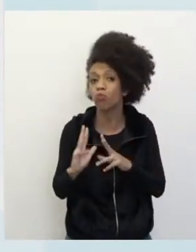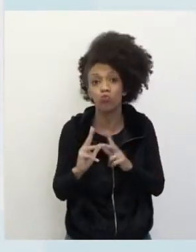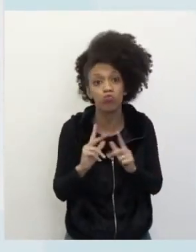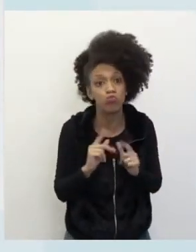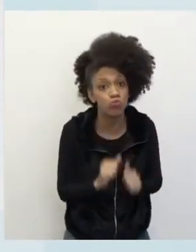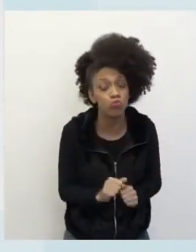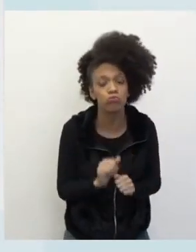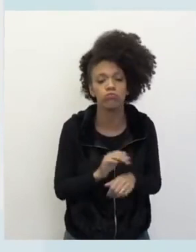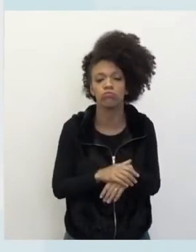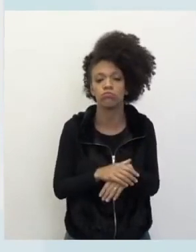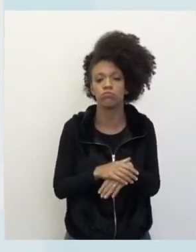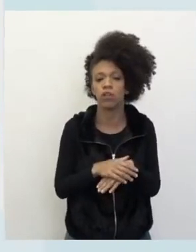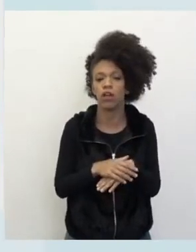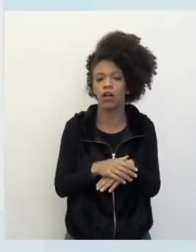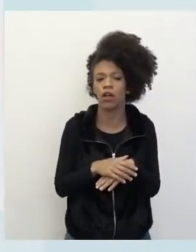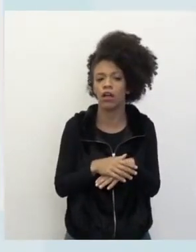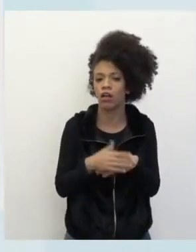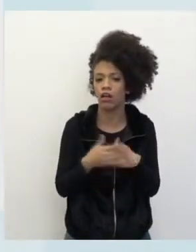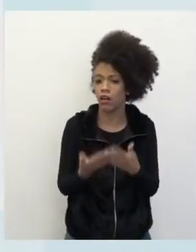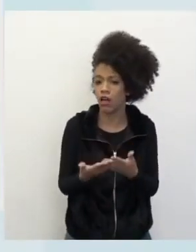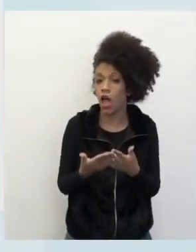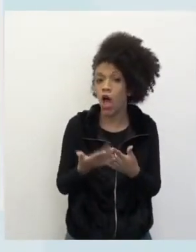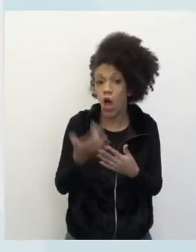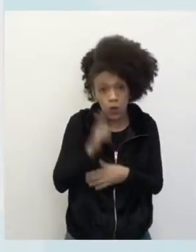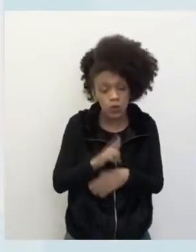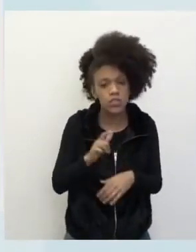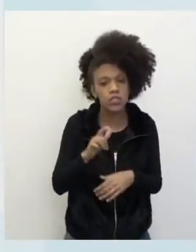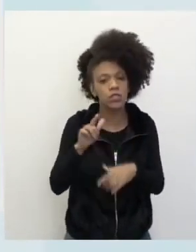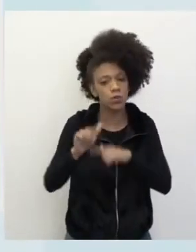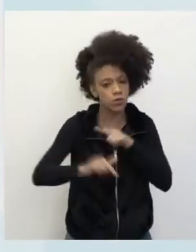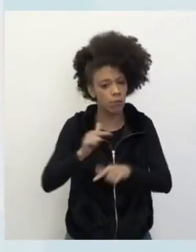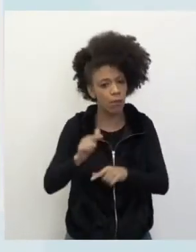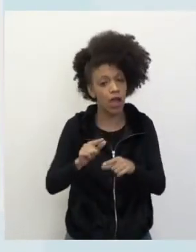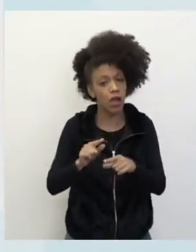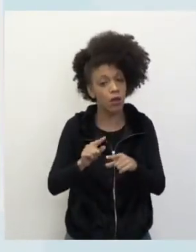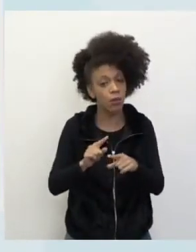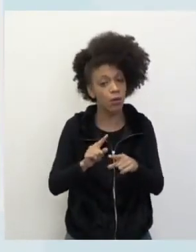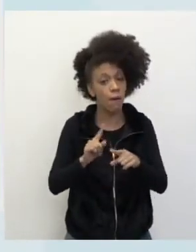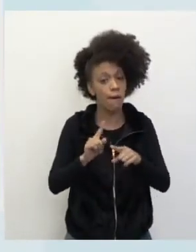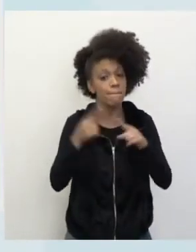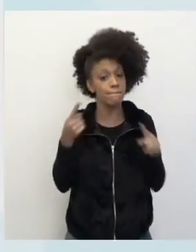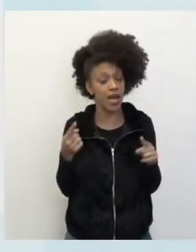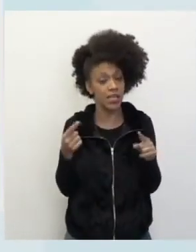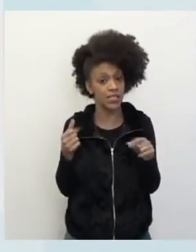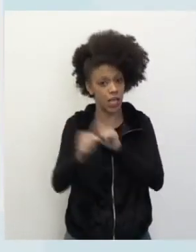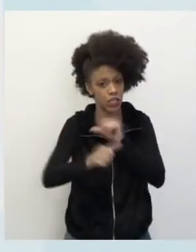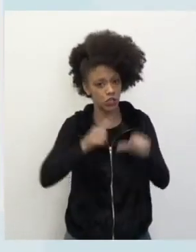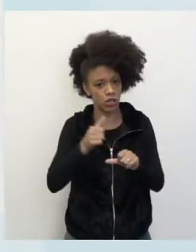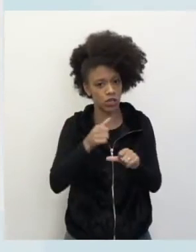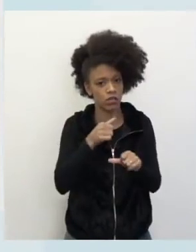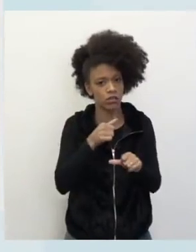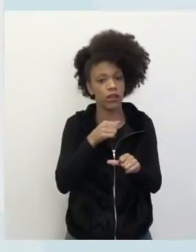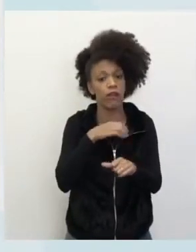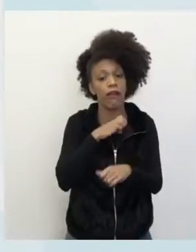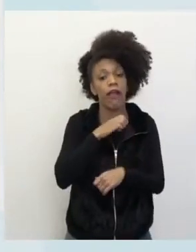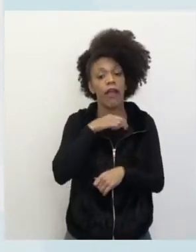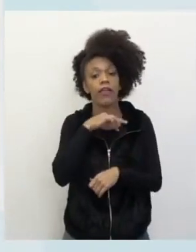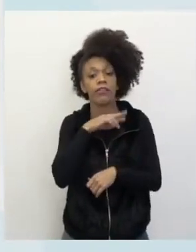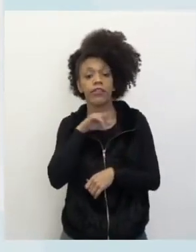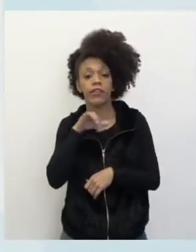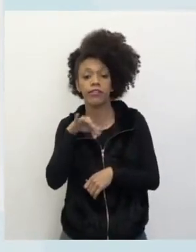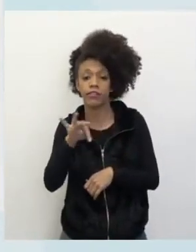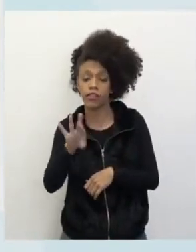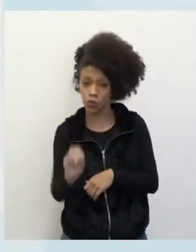emprego, entretanto, não está satisfeito. Sofisticado o texto, né? Ai, não fica, porque a galera sempre usa mas o